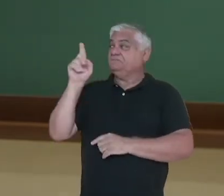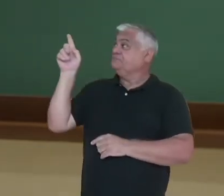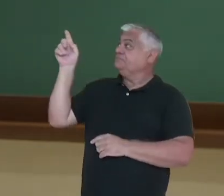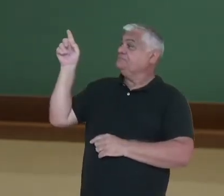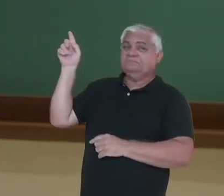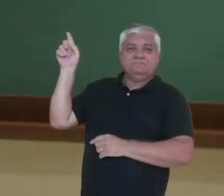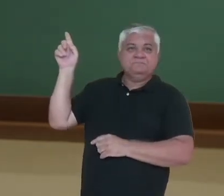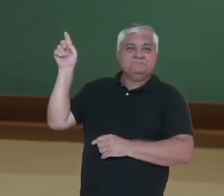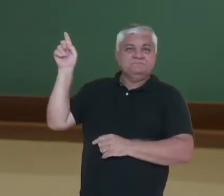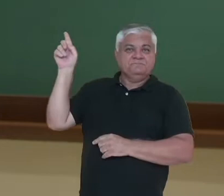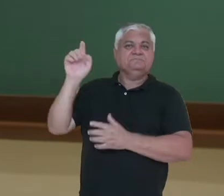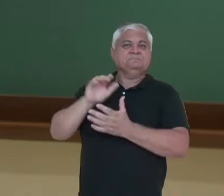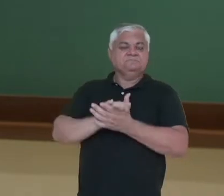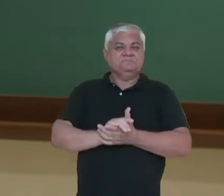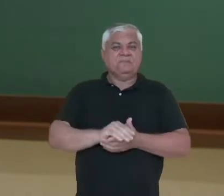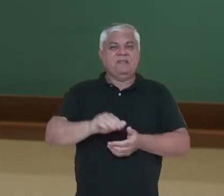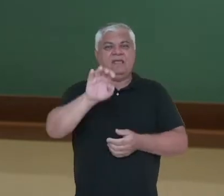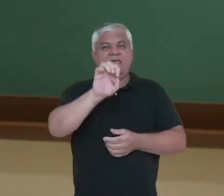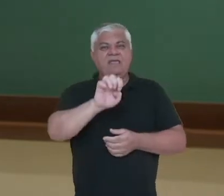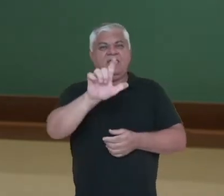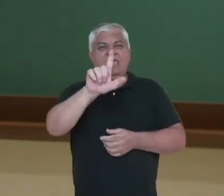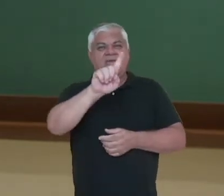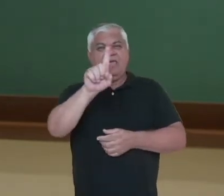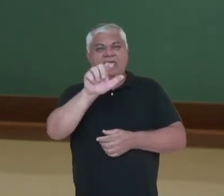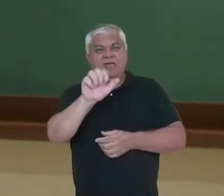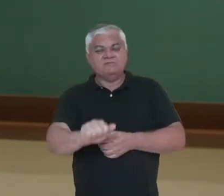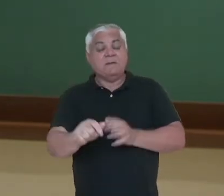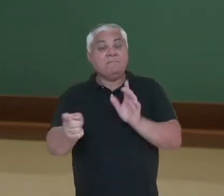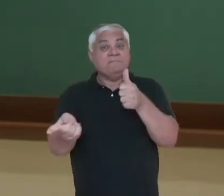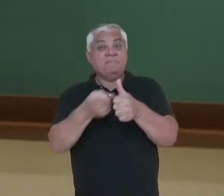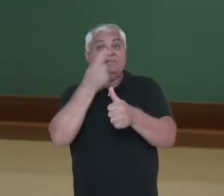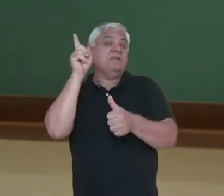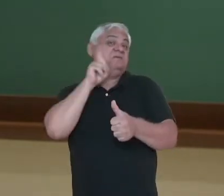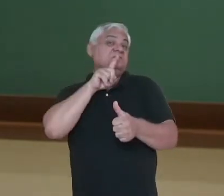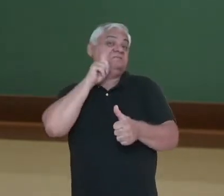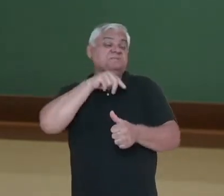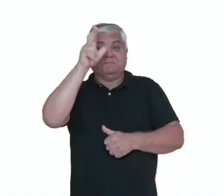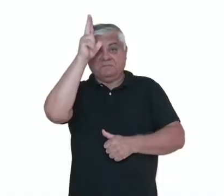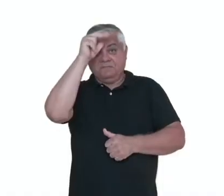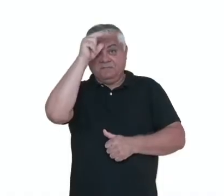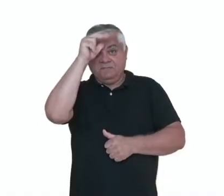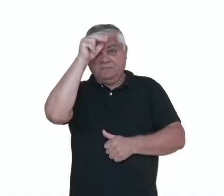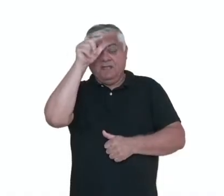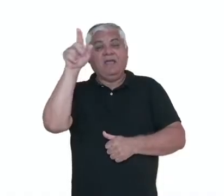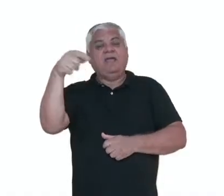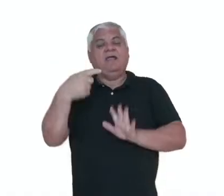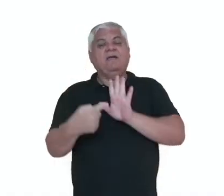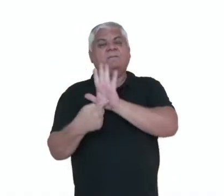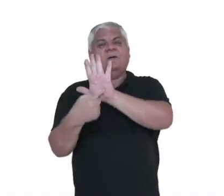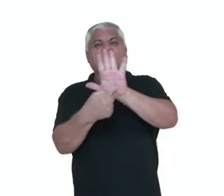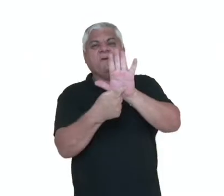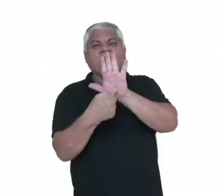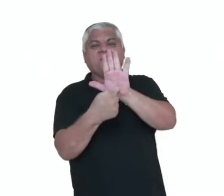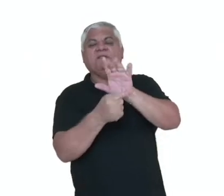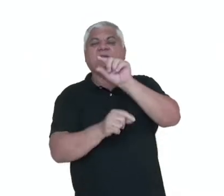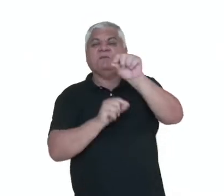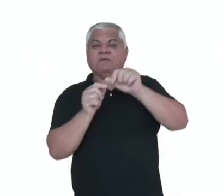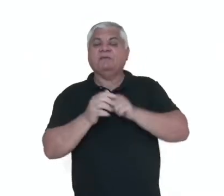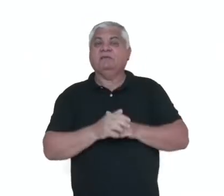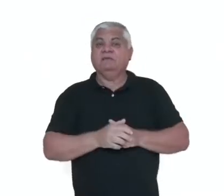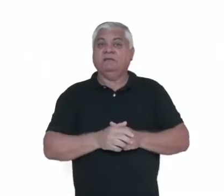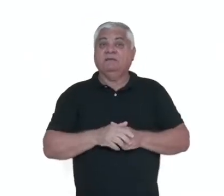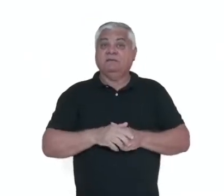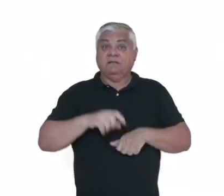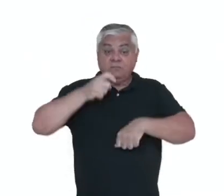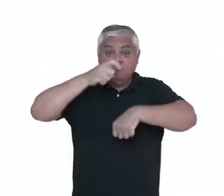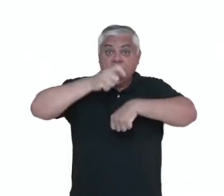Elsa Freitag, considerada a primeira mulher dadaísta dos Estados Unidos, e nós vemos que ela mesma já estava fazendo apresentações, então nós temos que, nesse